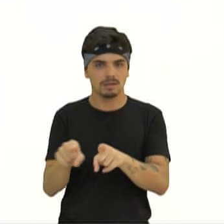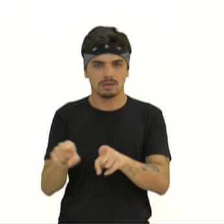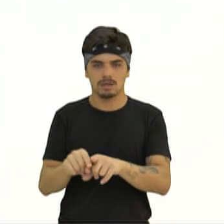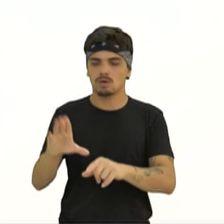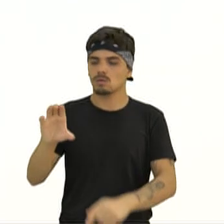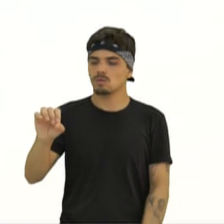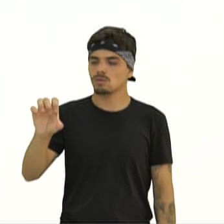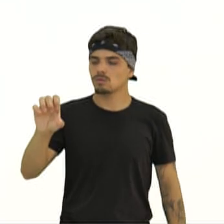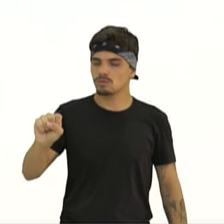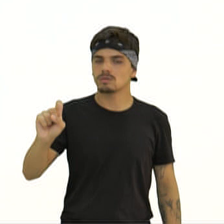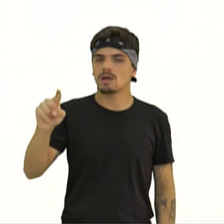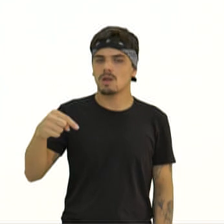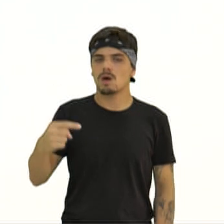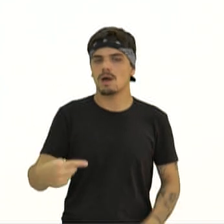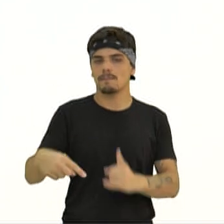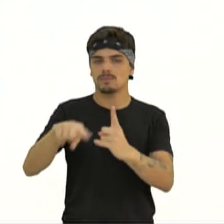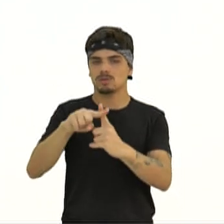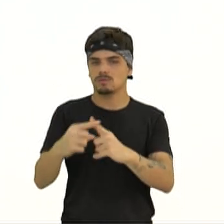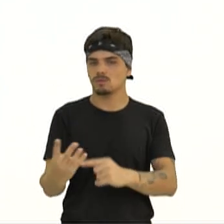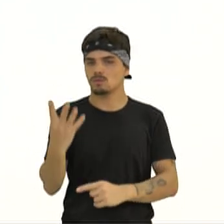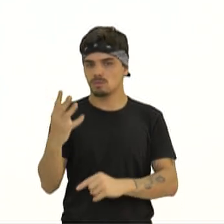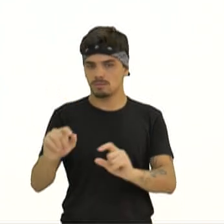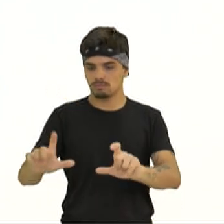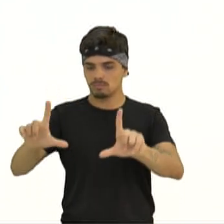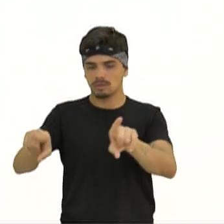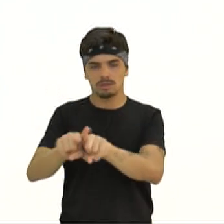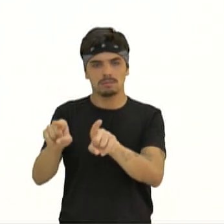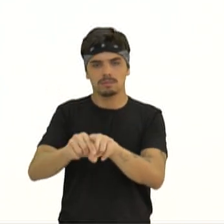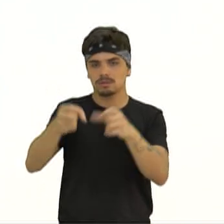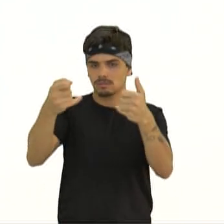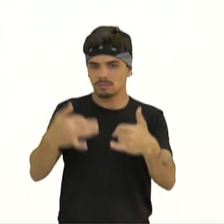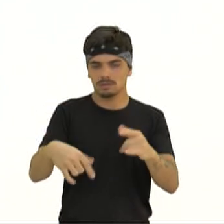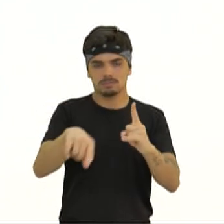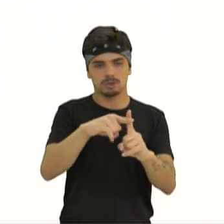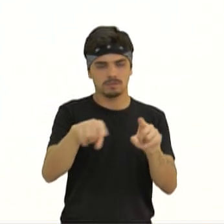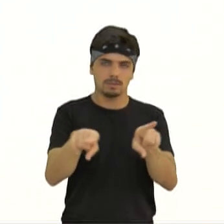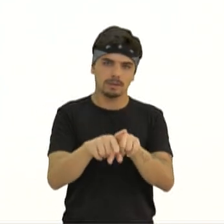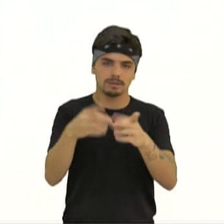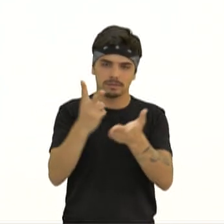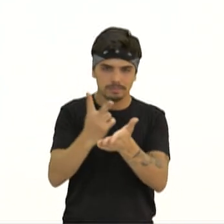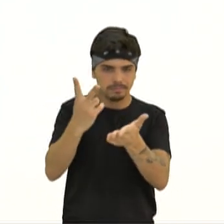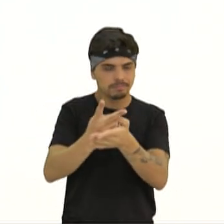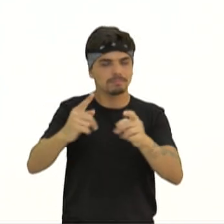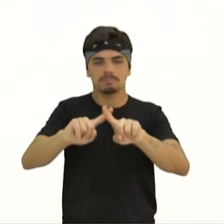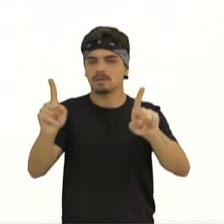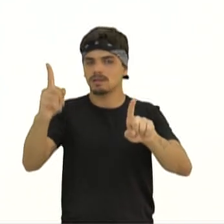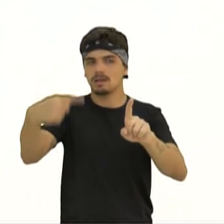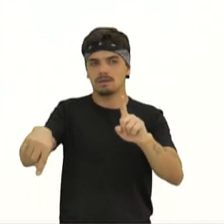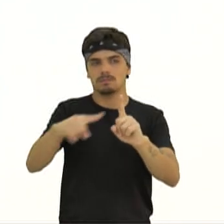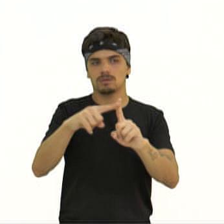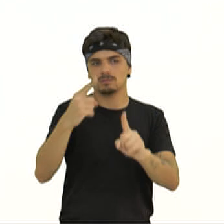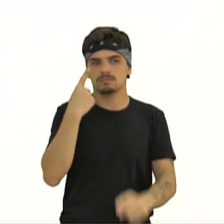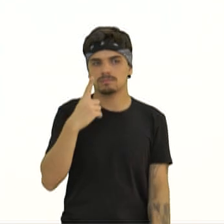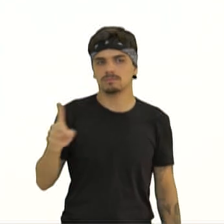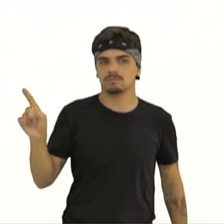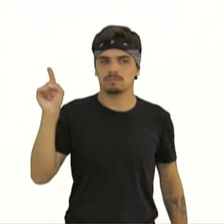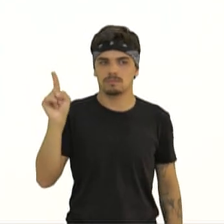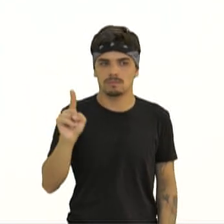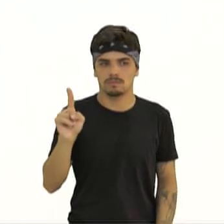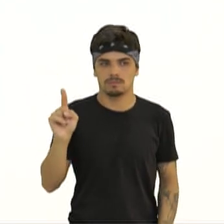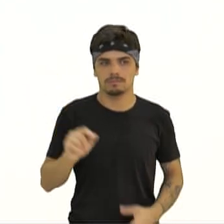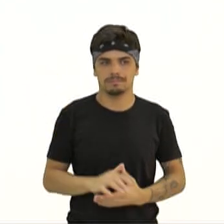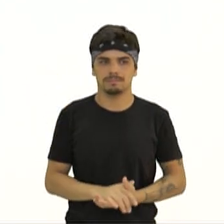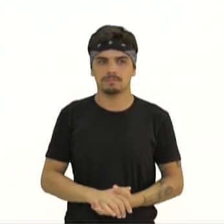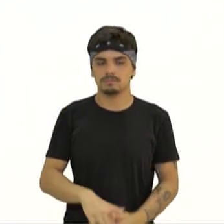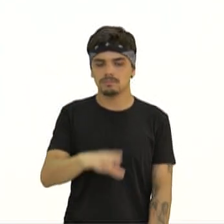quadrante é positivo, toda hora falando essa parte do sinal, né? Então, ficou positivo raiz de 3 sobre 2.